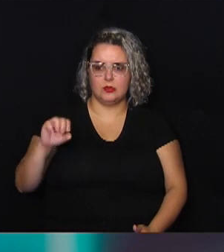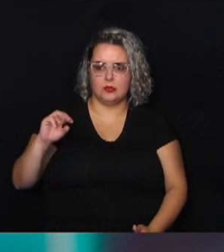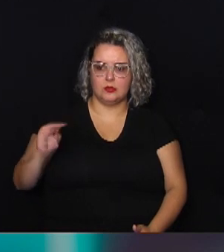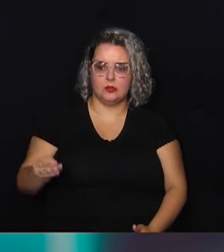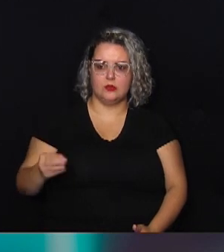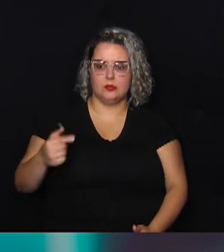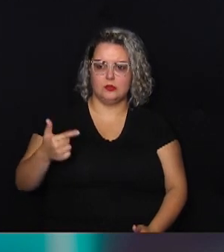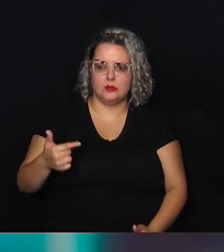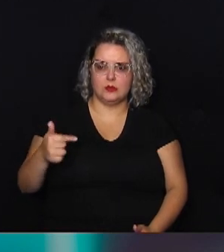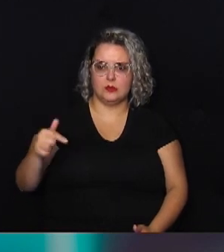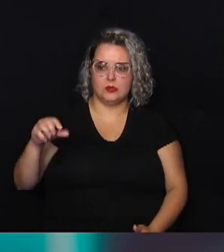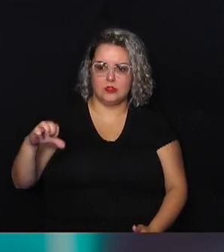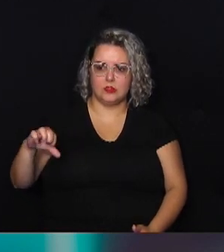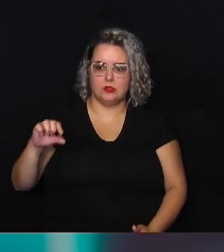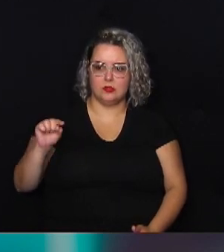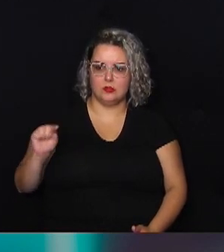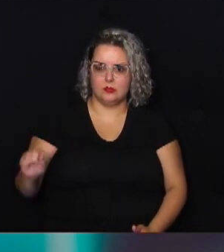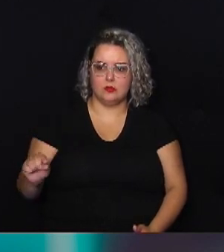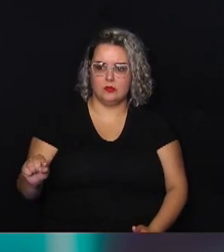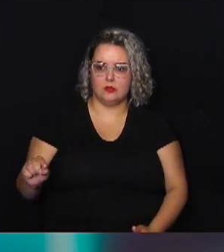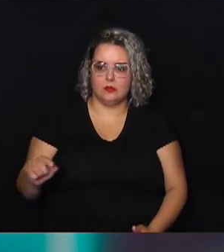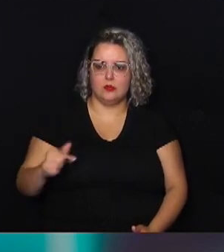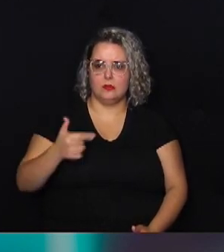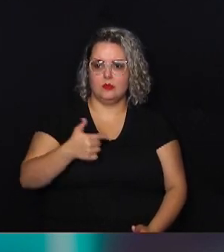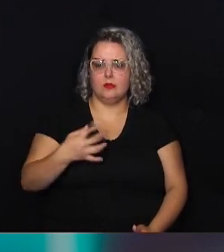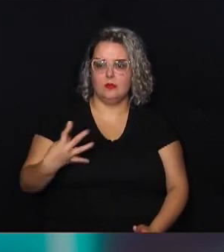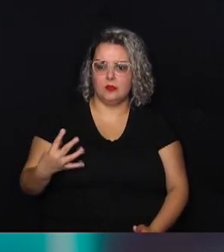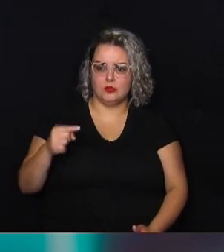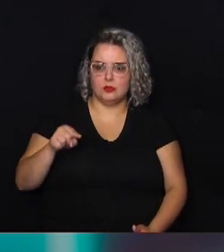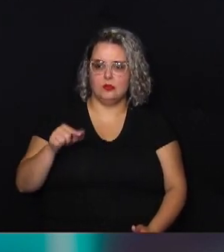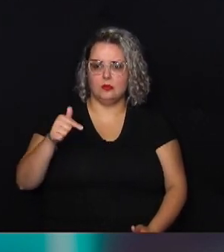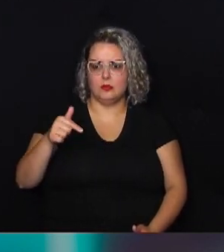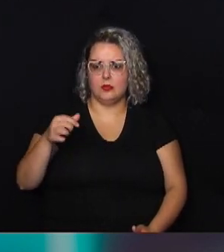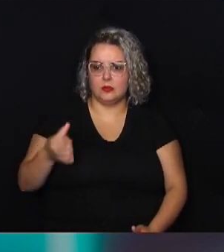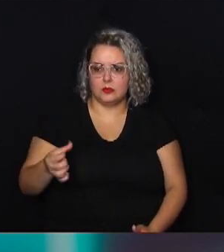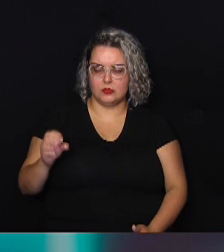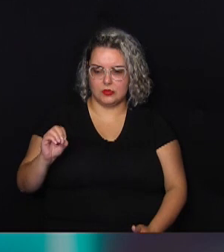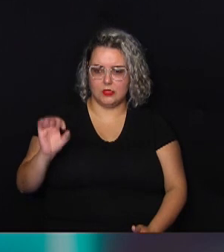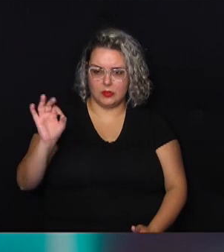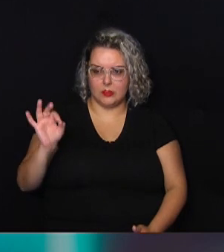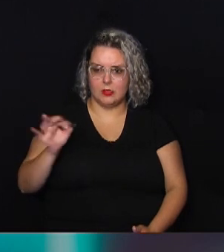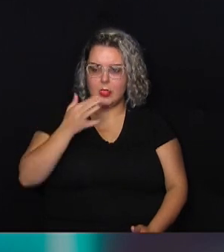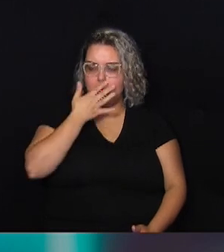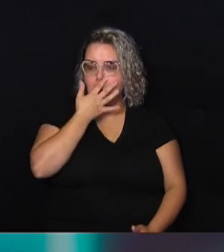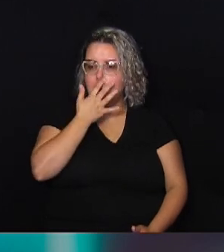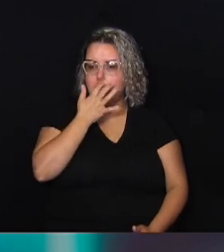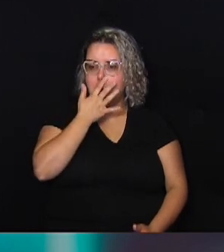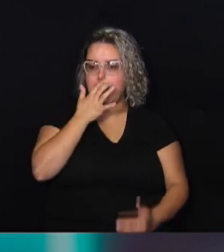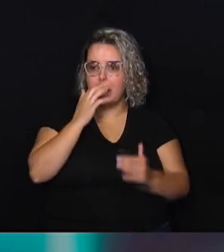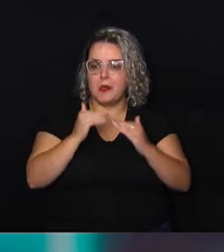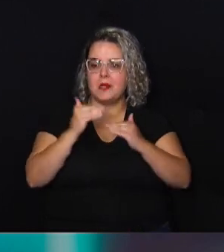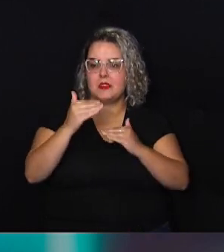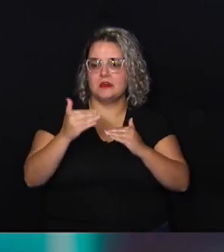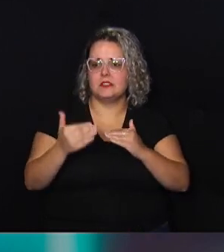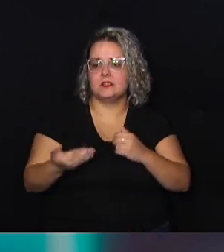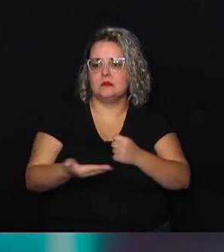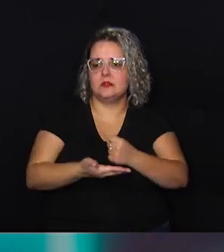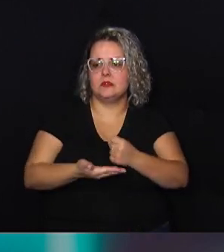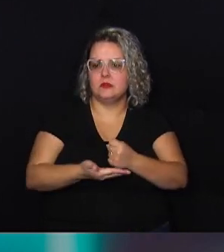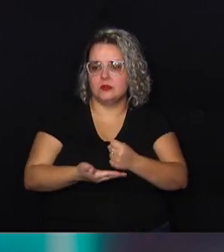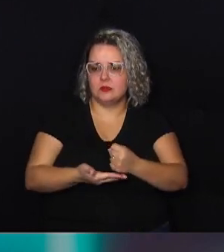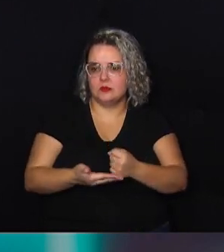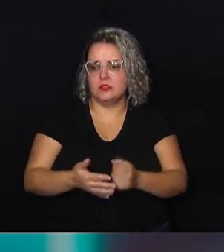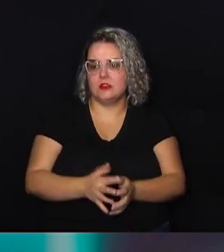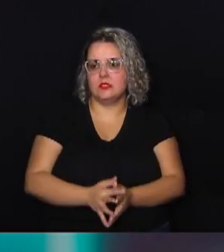1.288.269.000, tivemos um percentual de 24,70%, acima do percentual mínimo,